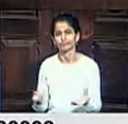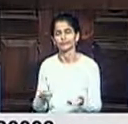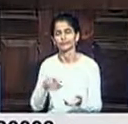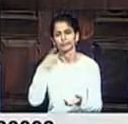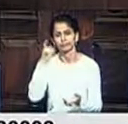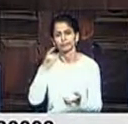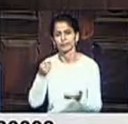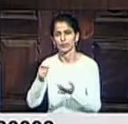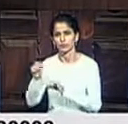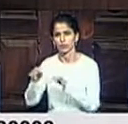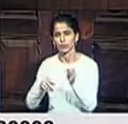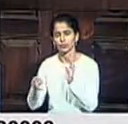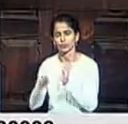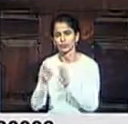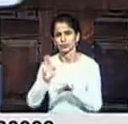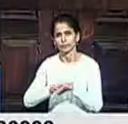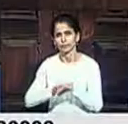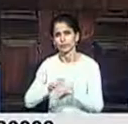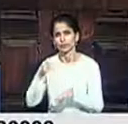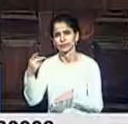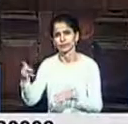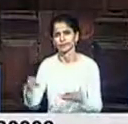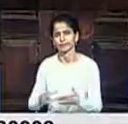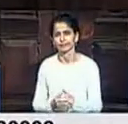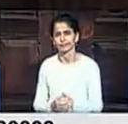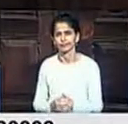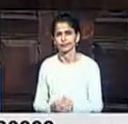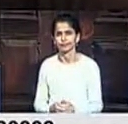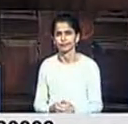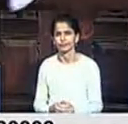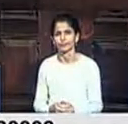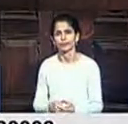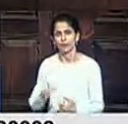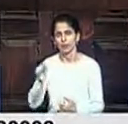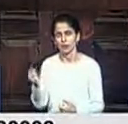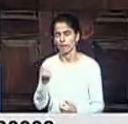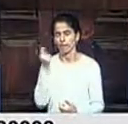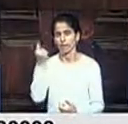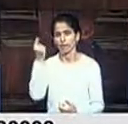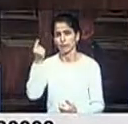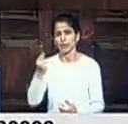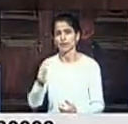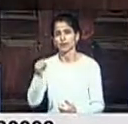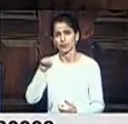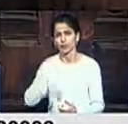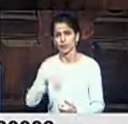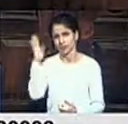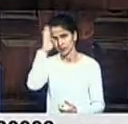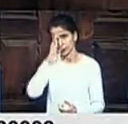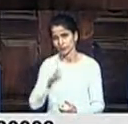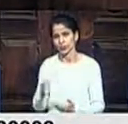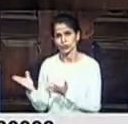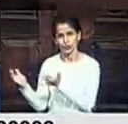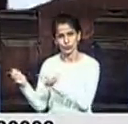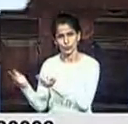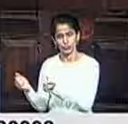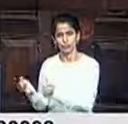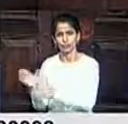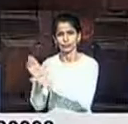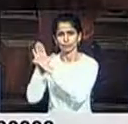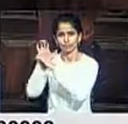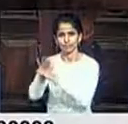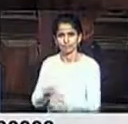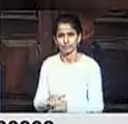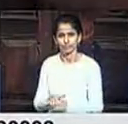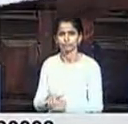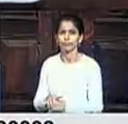quando era secretário exatamente dessa pasta, e foi pioneiro no Brasil, incorporou milhares de jovens, e foi um